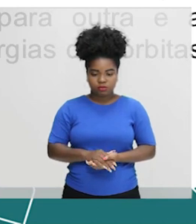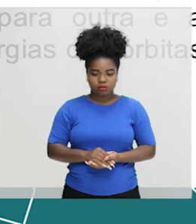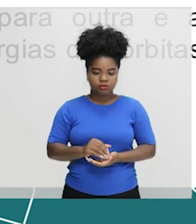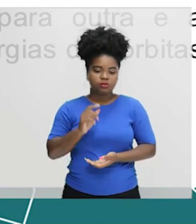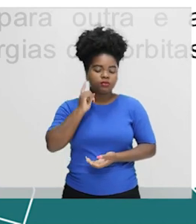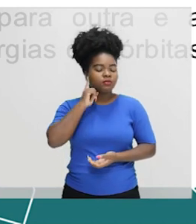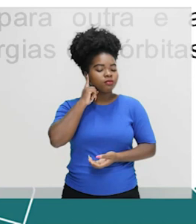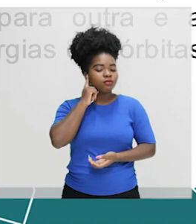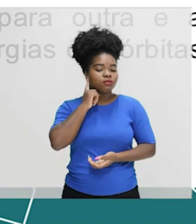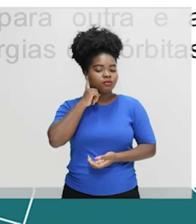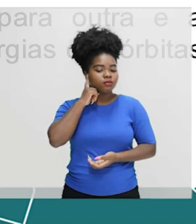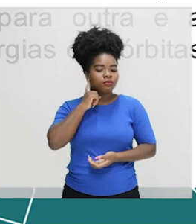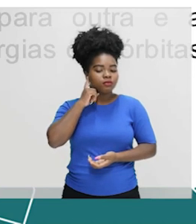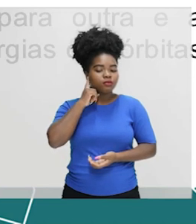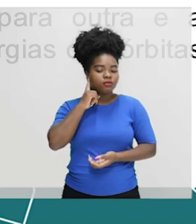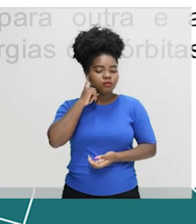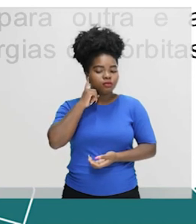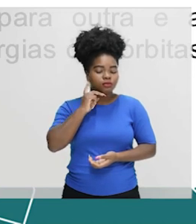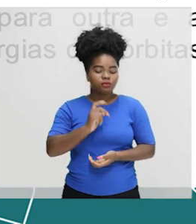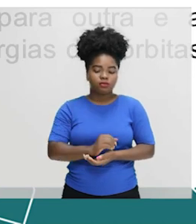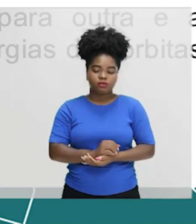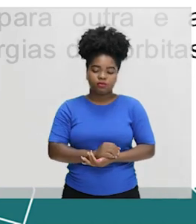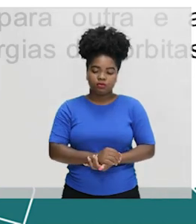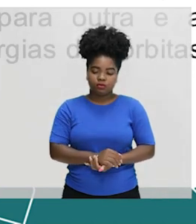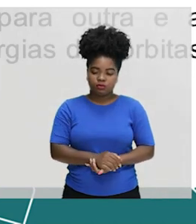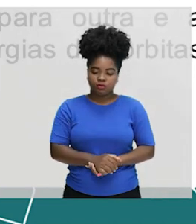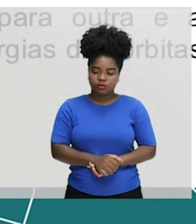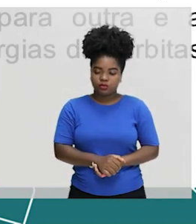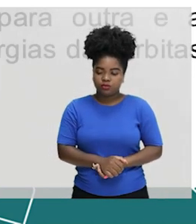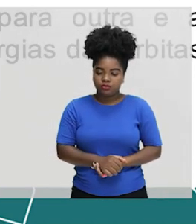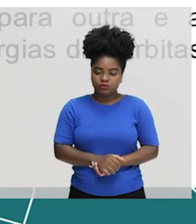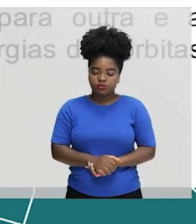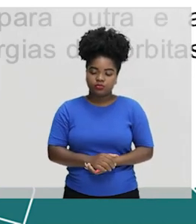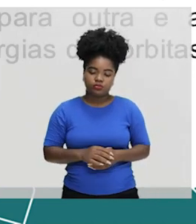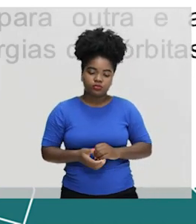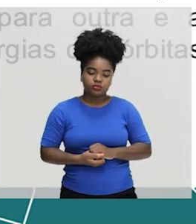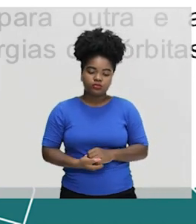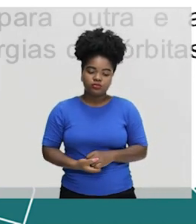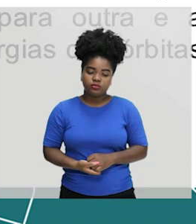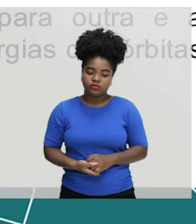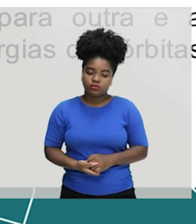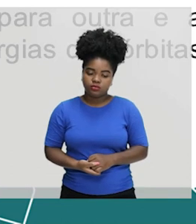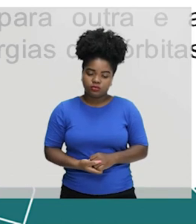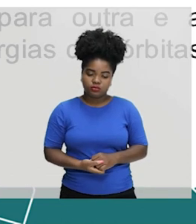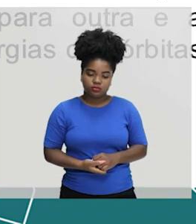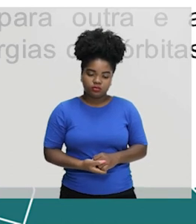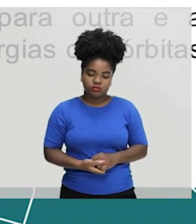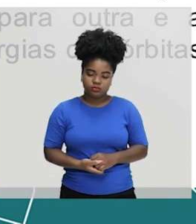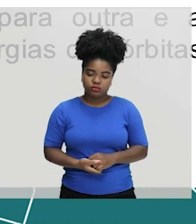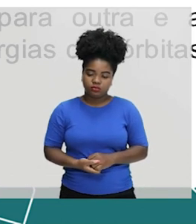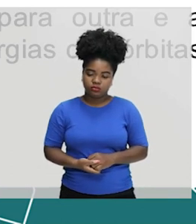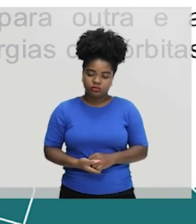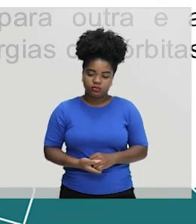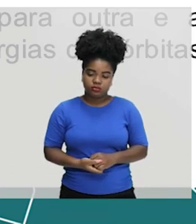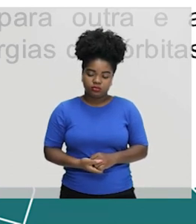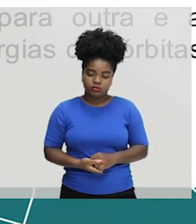quando um elétron sofre transição de uma órbita para outra e a frequência da radiação emitida